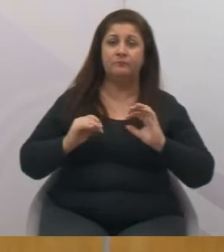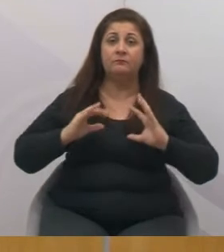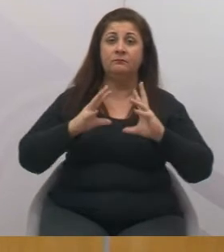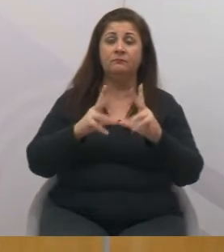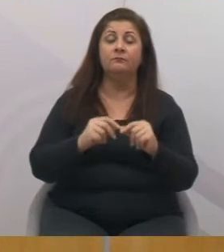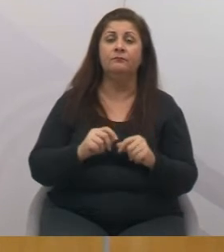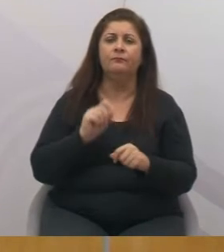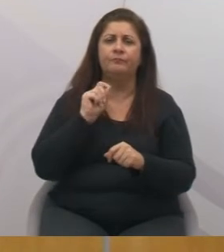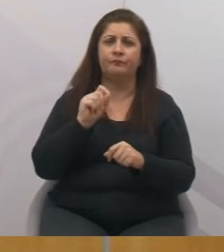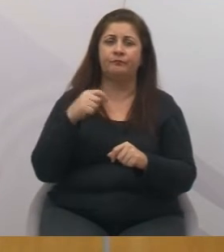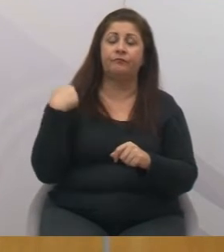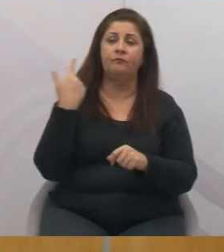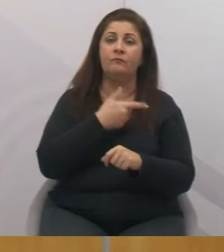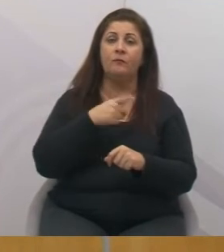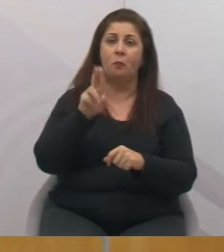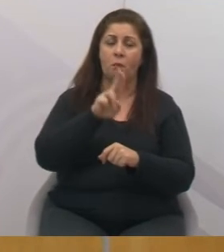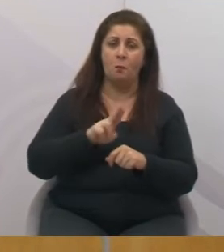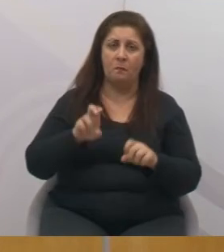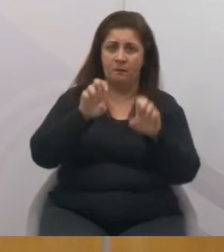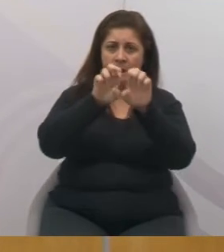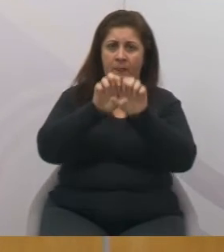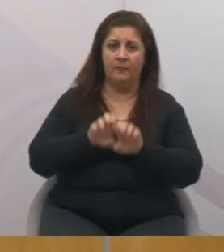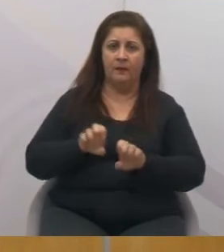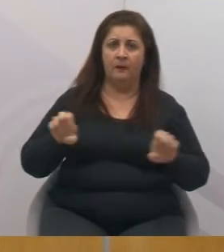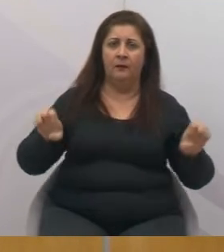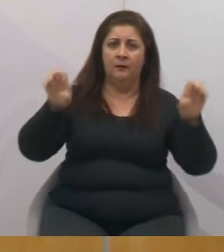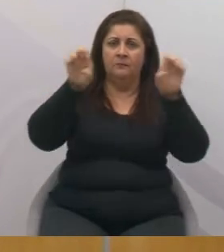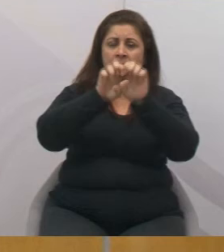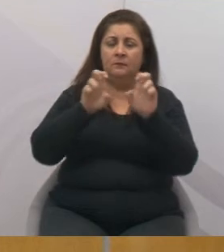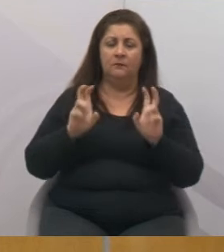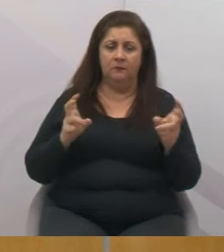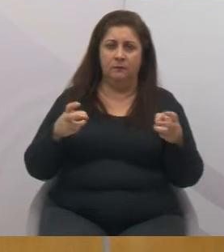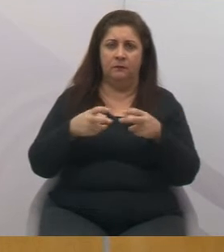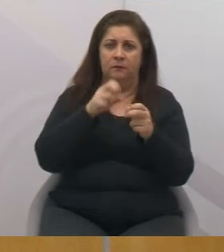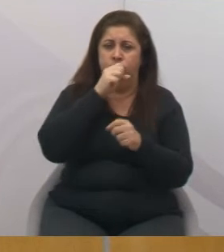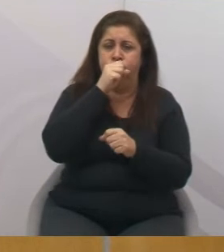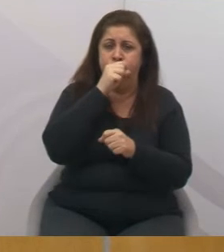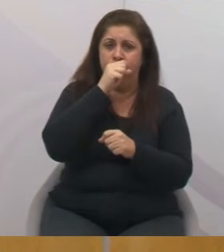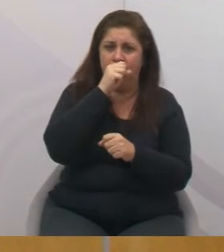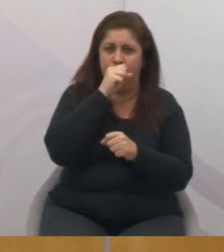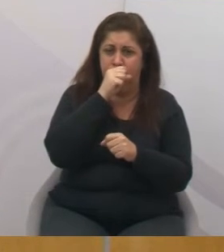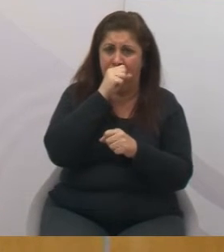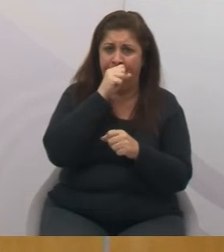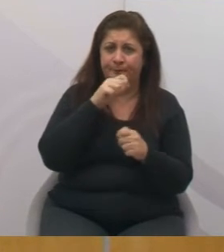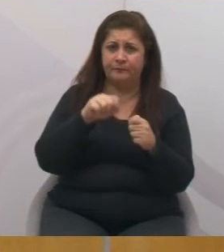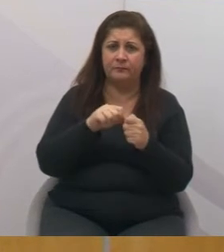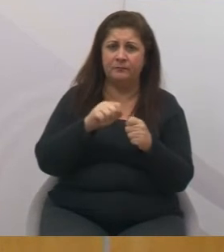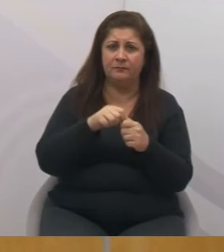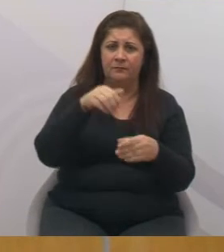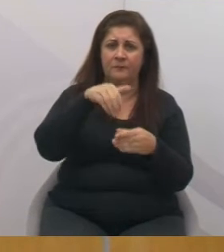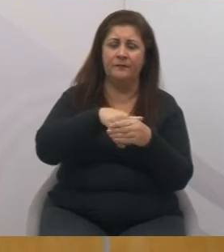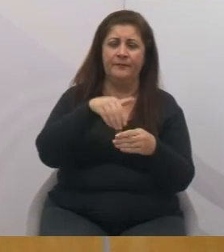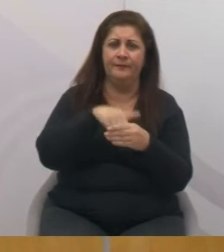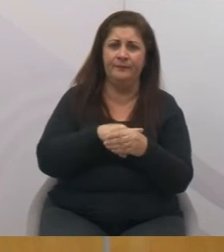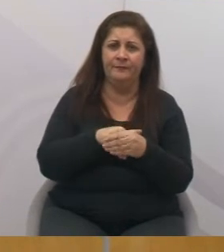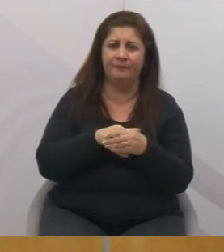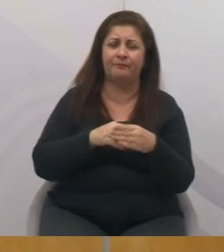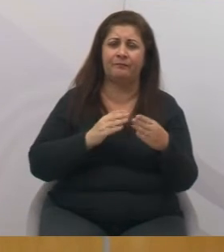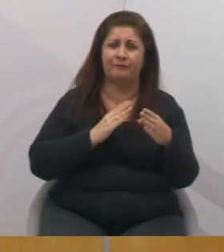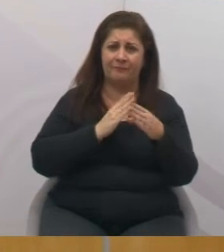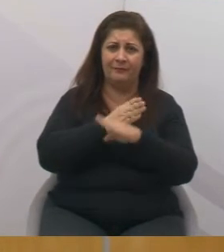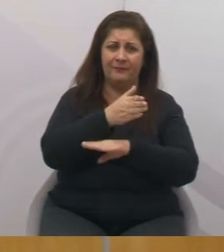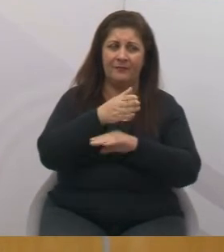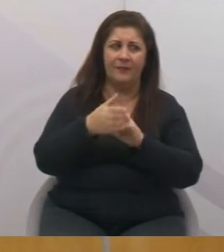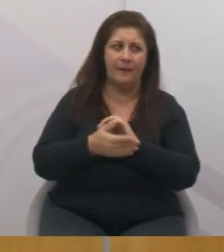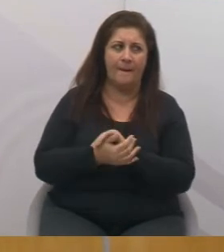a estrutura do Poder Executivo, a estrutura da Câmara, submeter a votação para aprovar uma lei que está